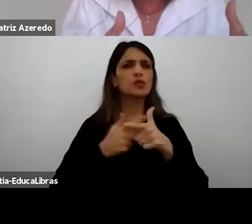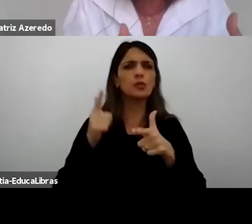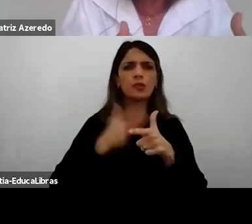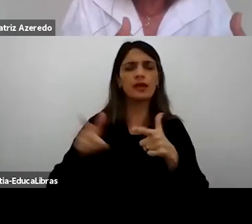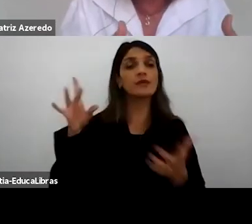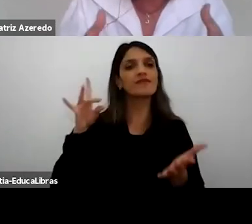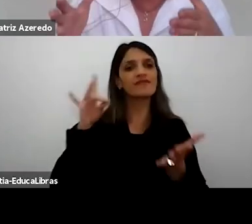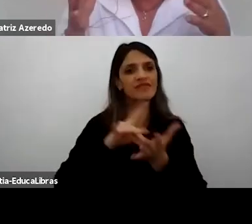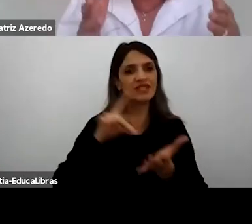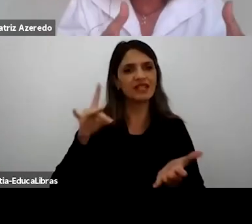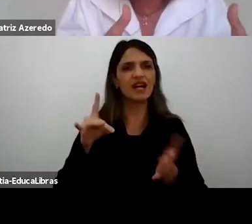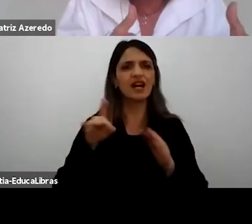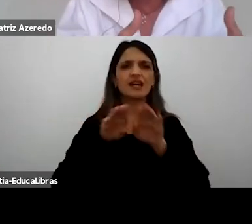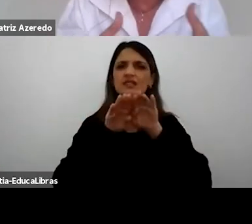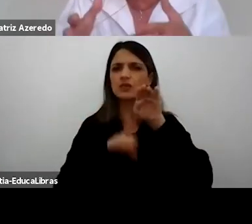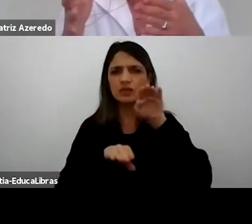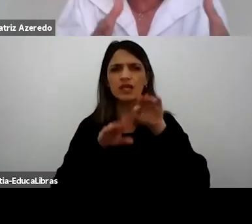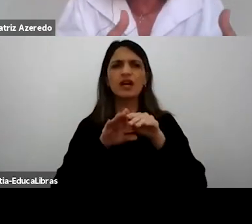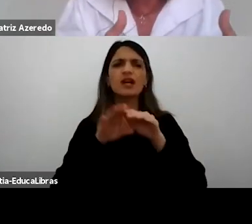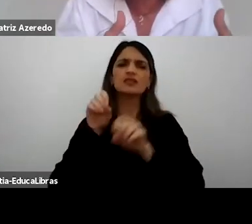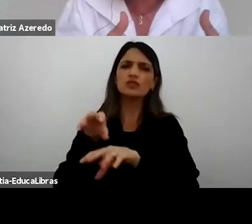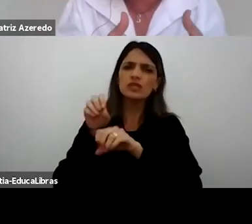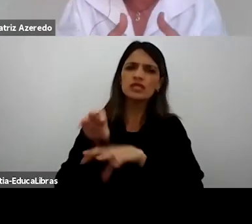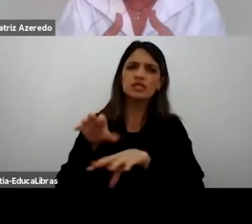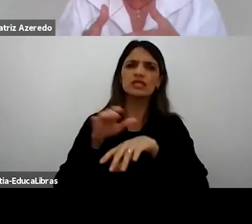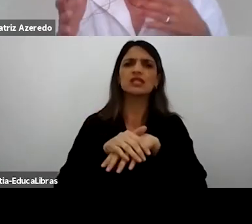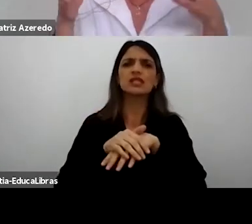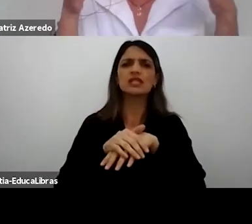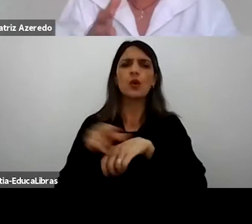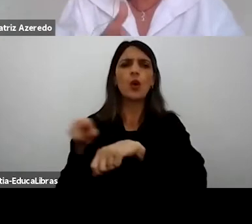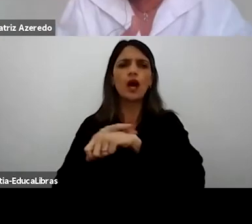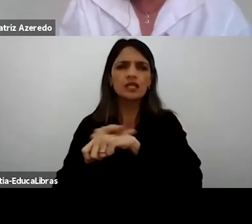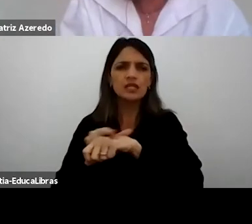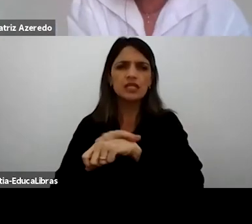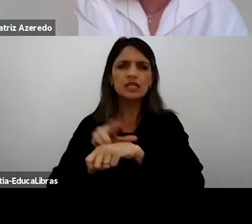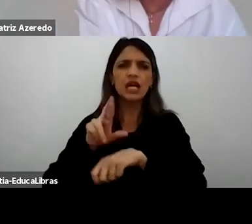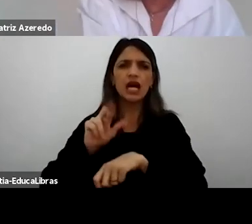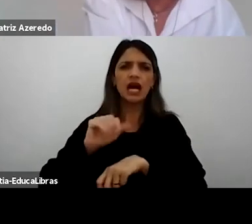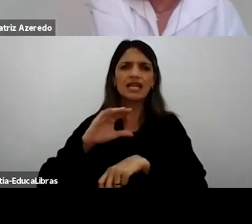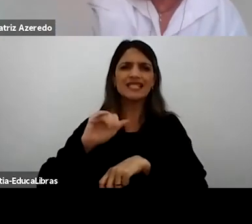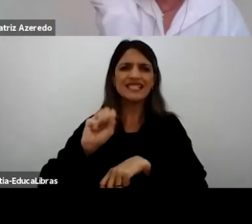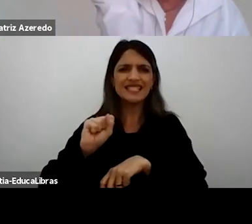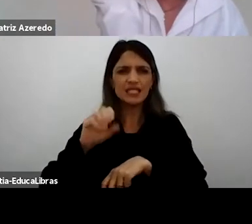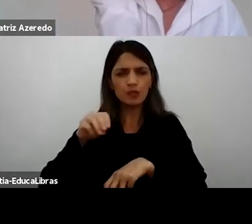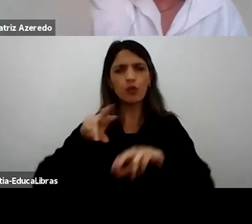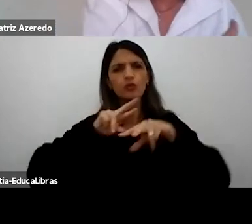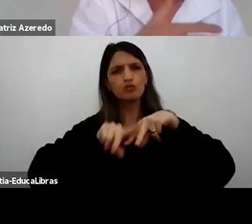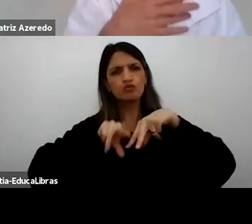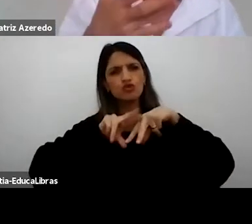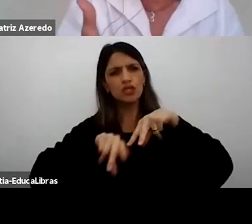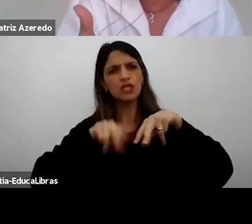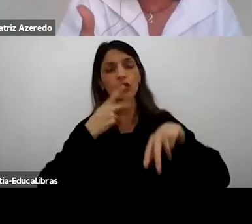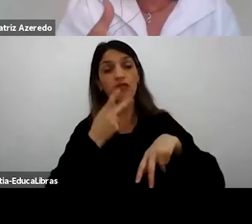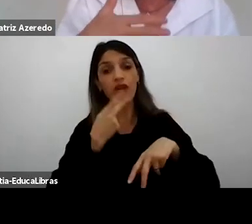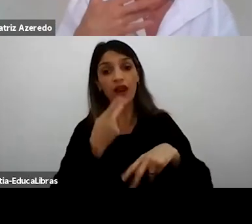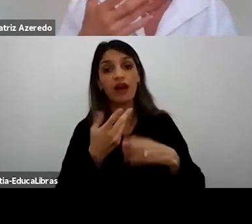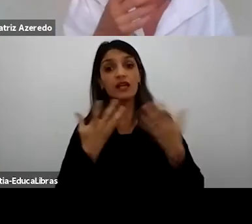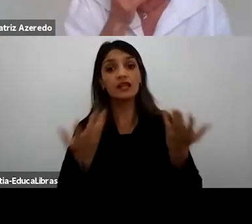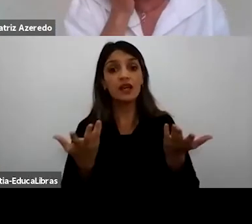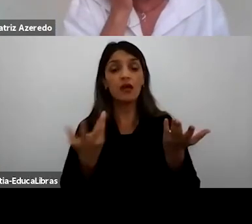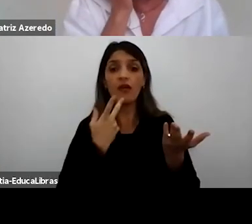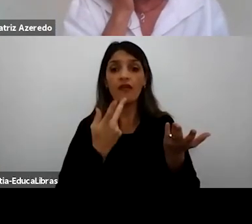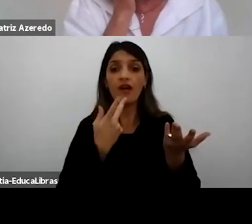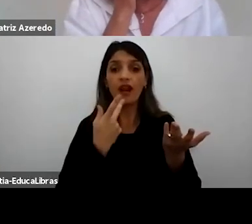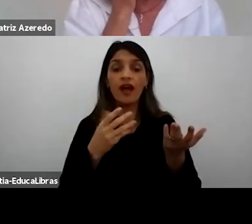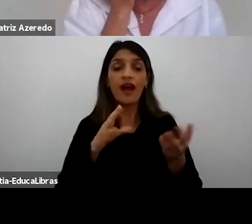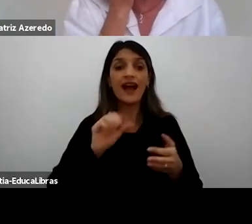né? Falar de desigualdade, falar de educação, falar de racismo, falar da questão de gênero, né? Então, vamos falar das causas que